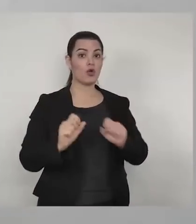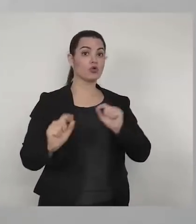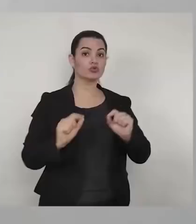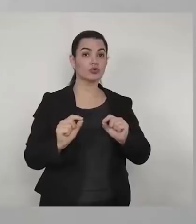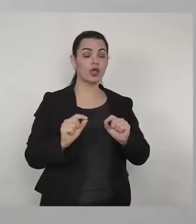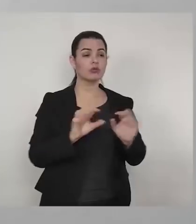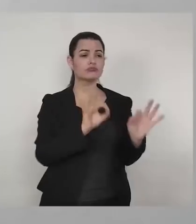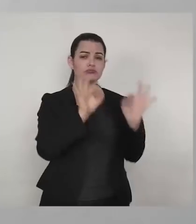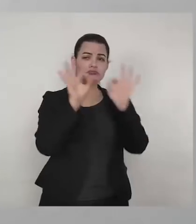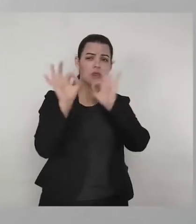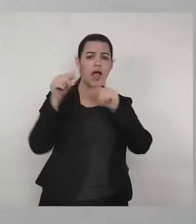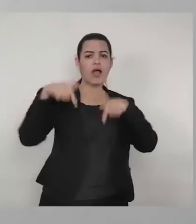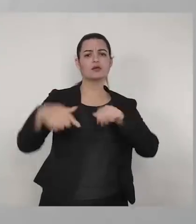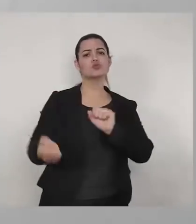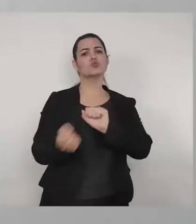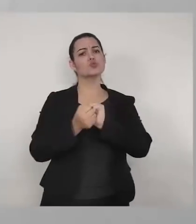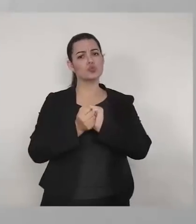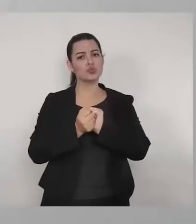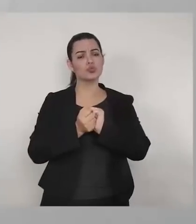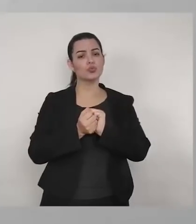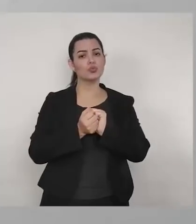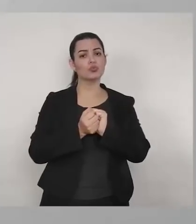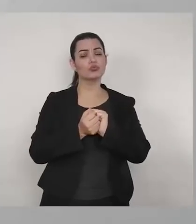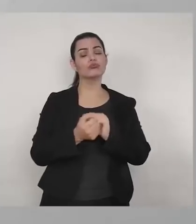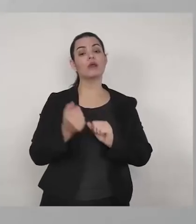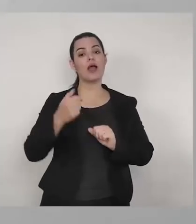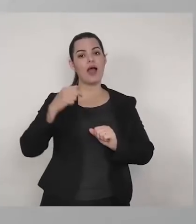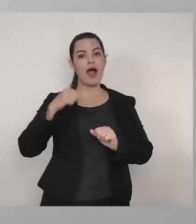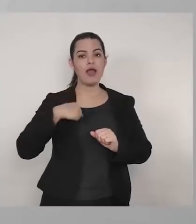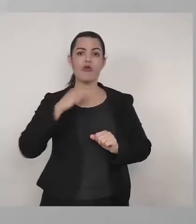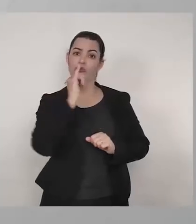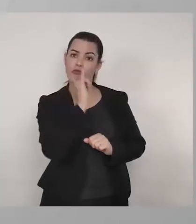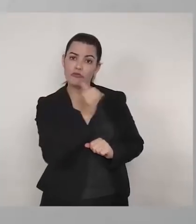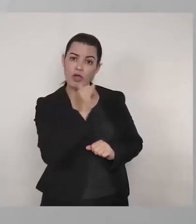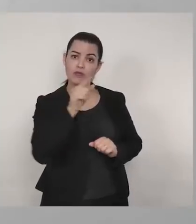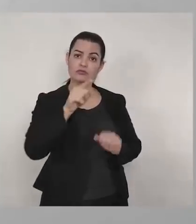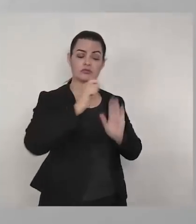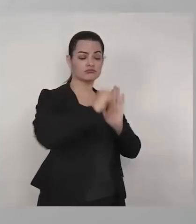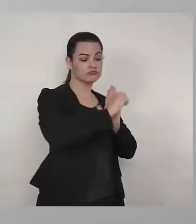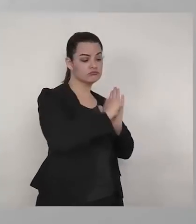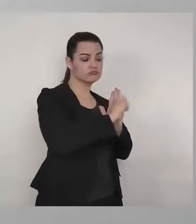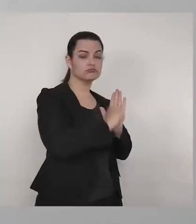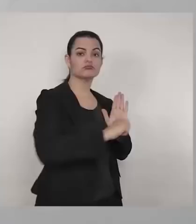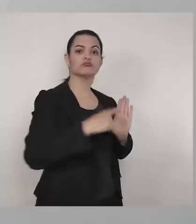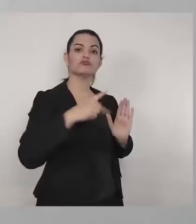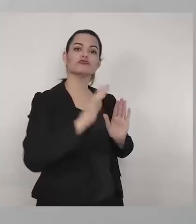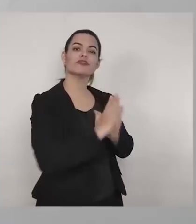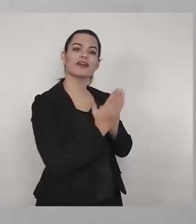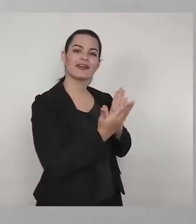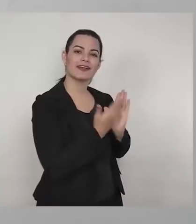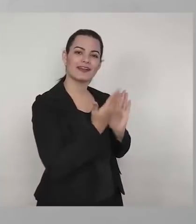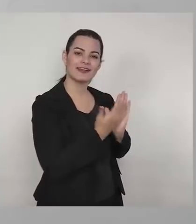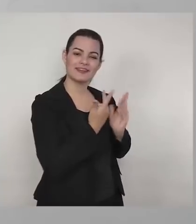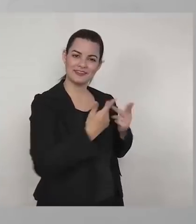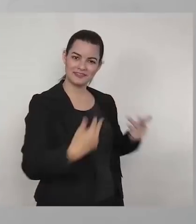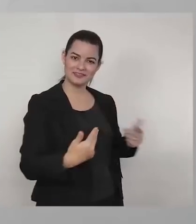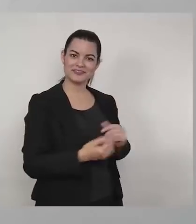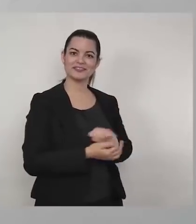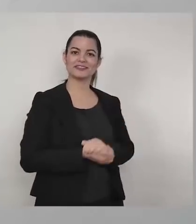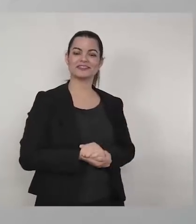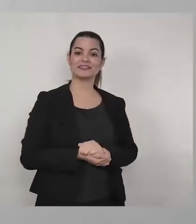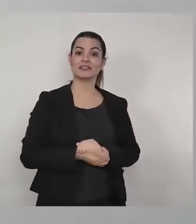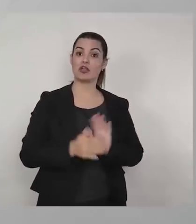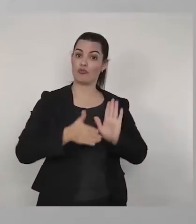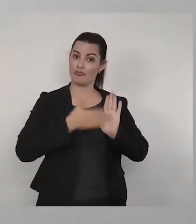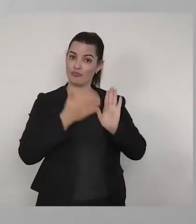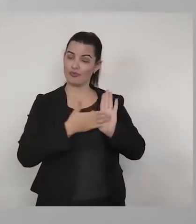Você vai acompanhando aqui comigo e nós vamos registrando um pouquinho dessas descobertas a partir